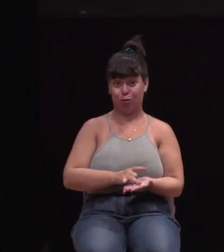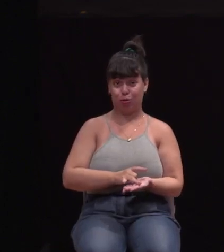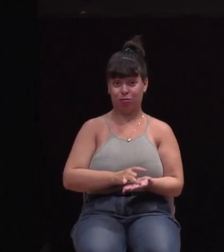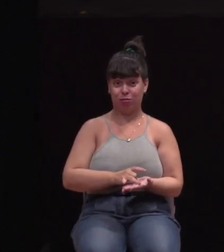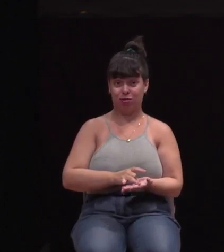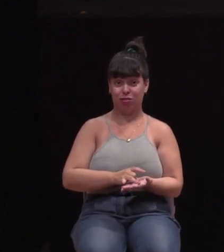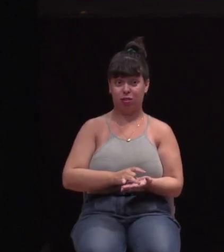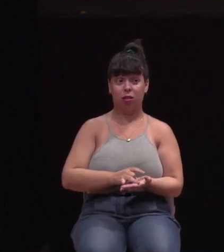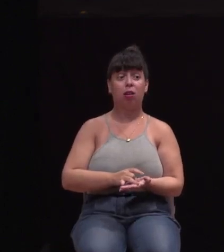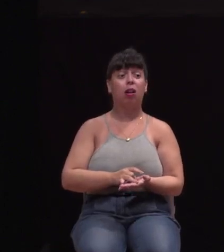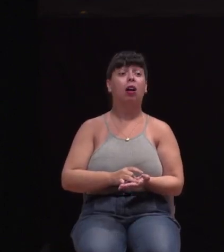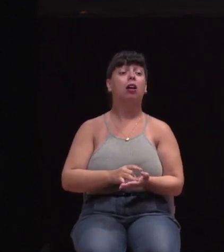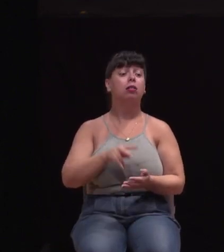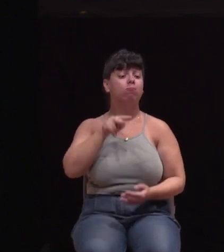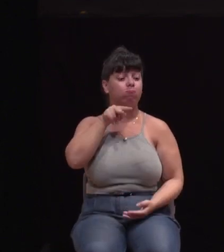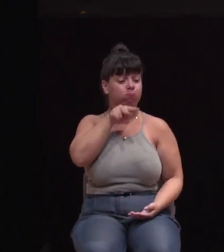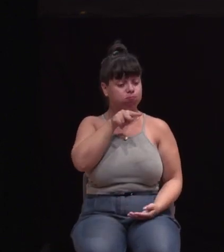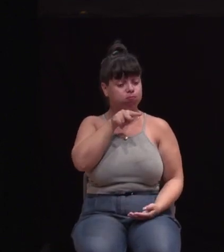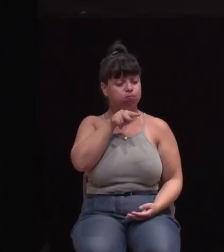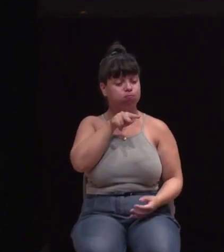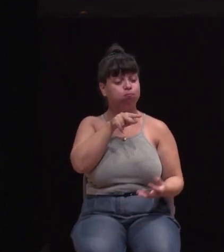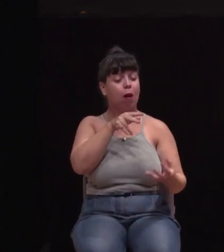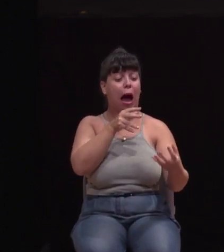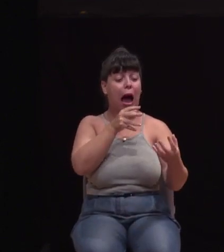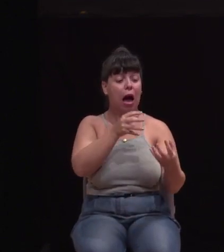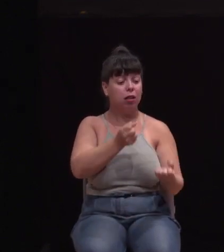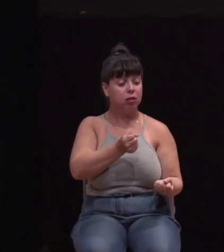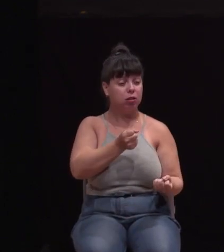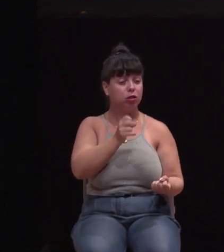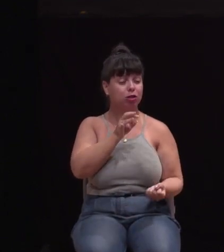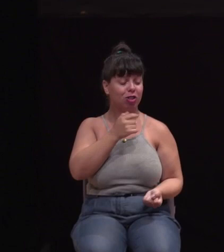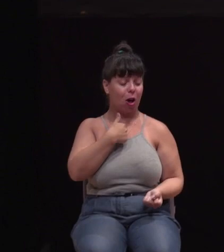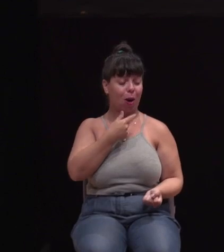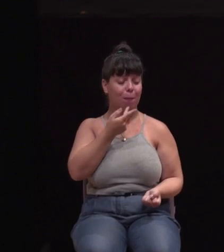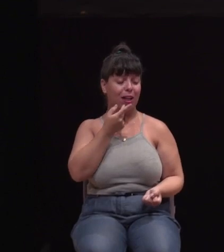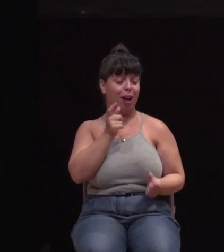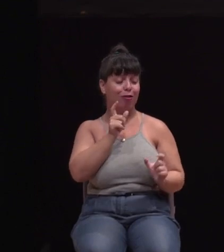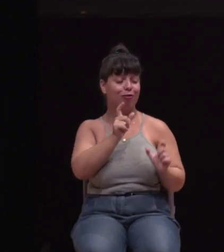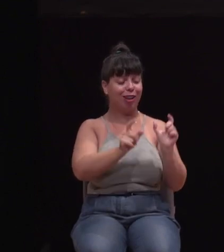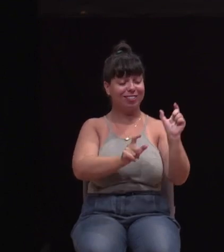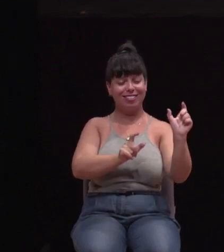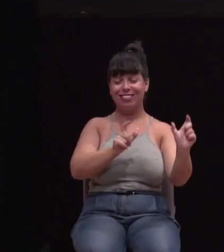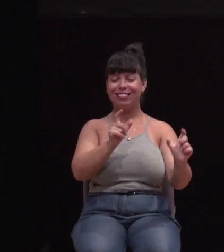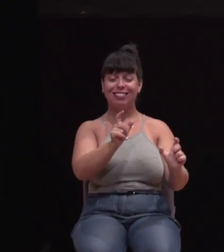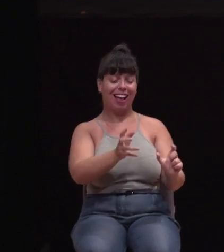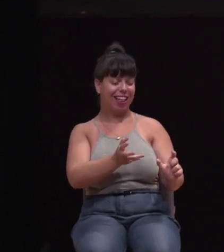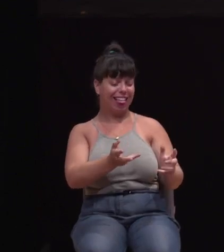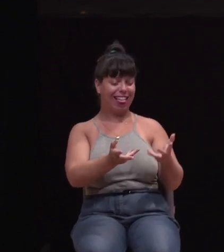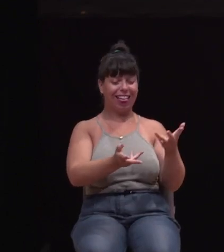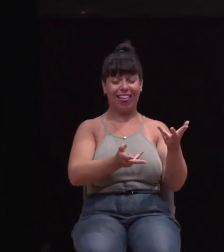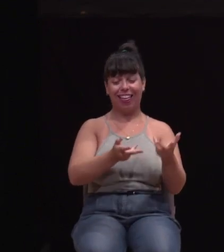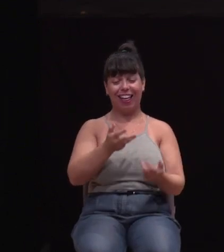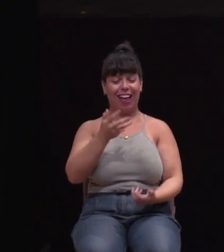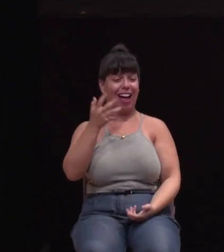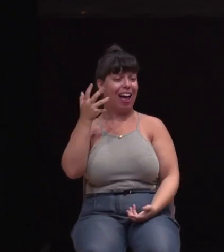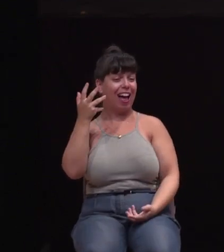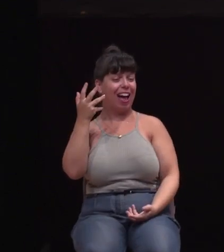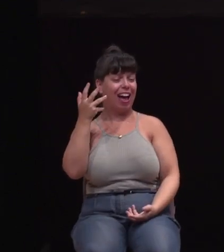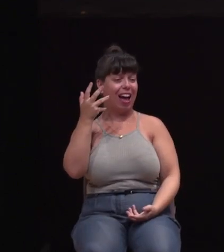e realista, e olha para a realidade, e mais do que palavras bonitas, ou teorias, ou autores, ou isso ou aquilo, a gente